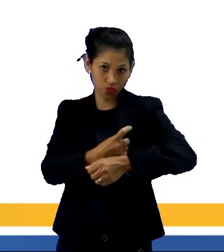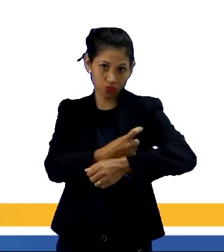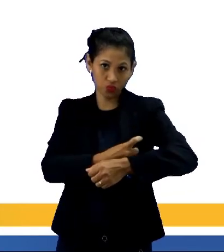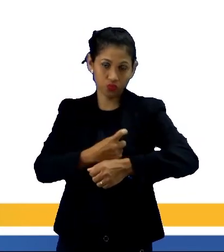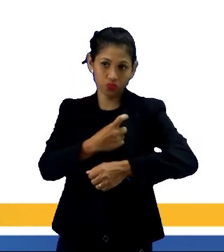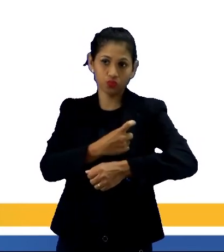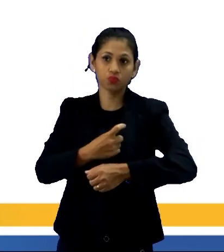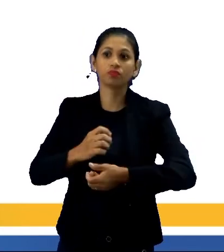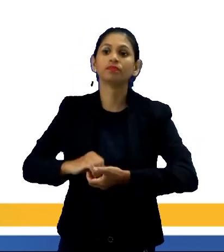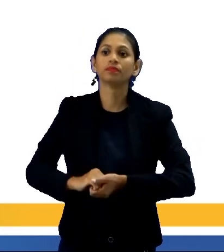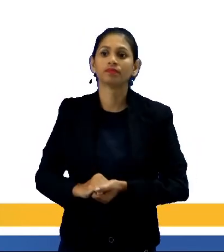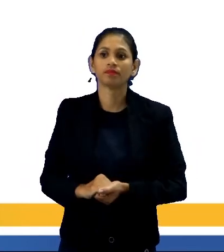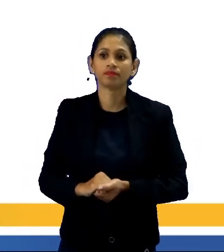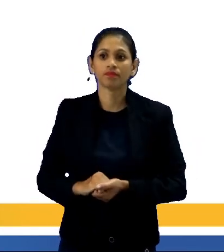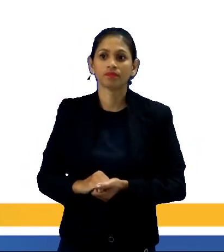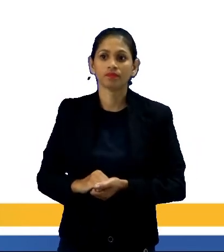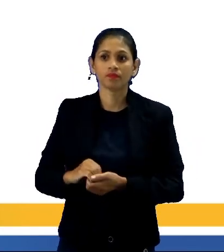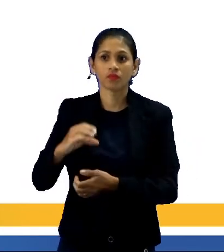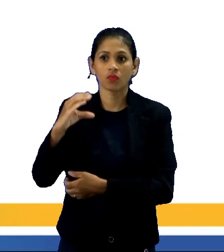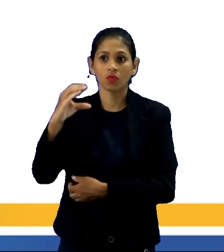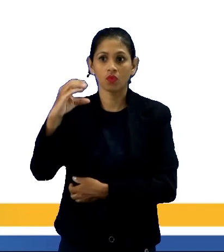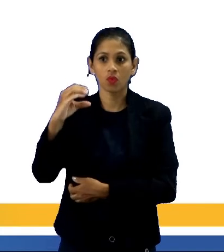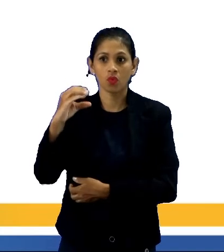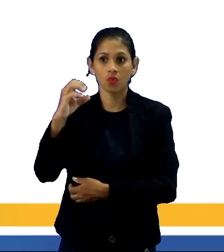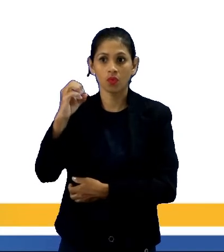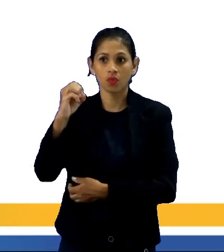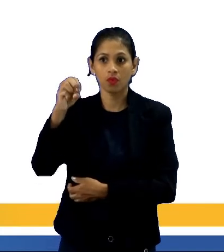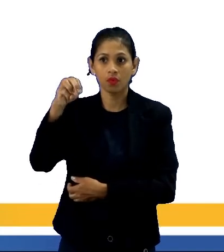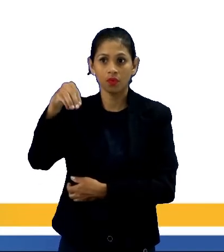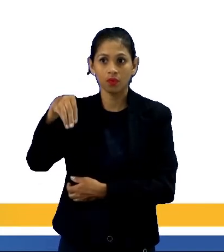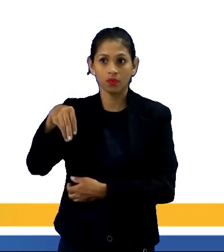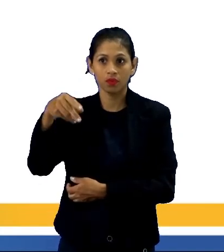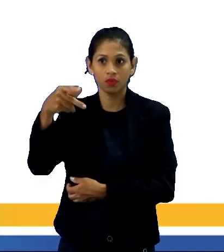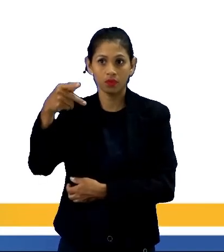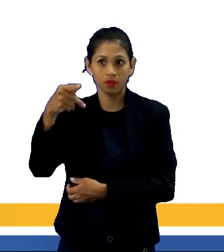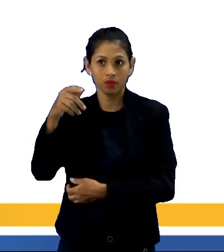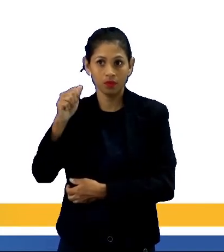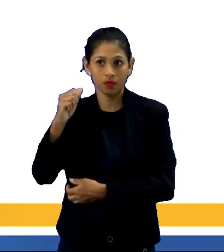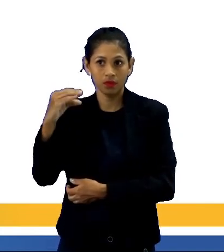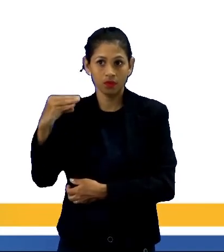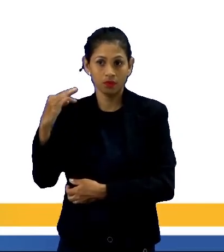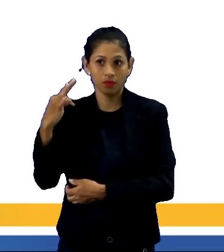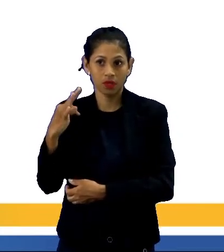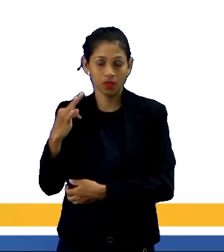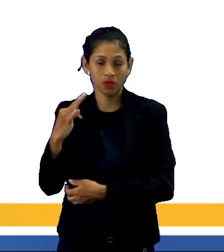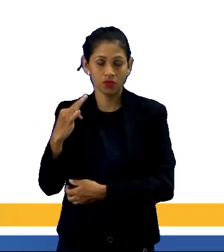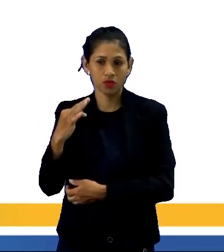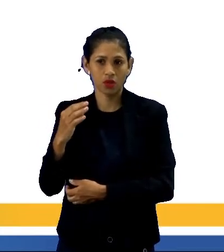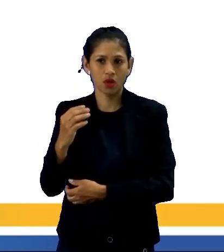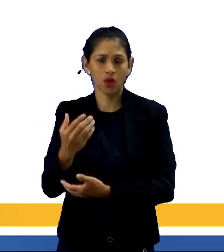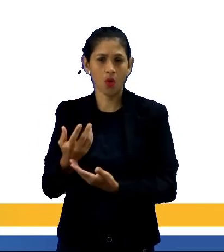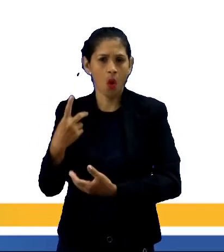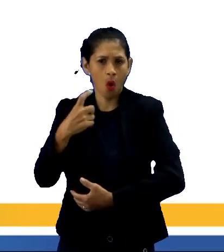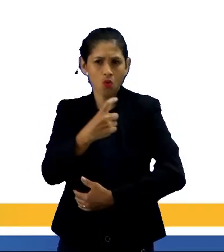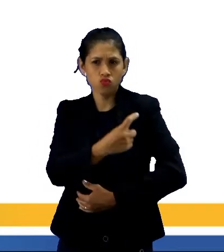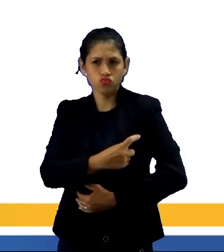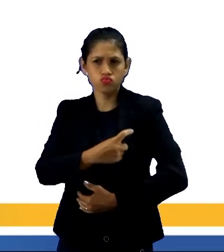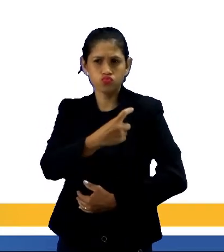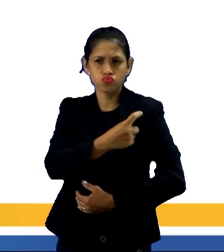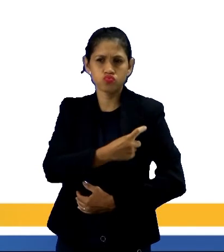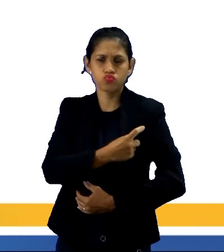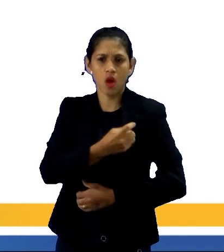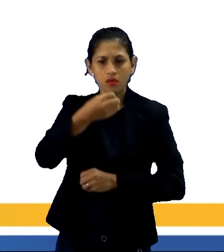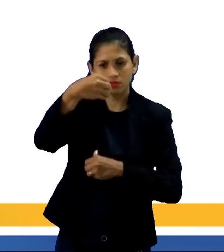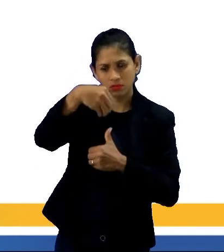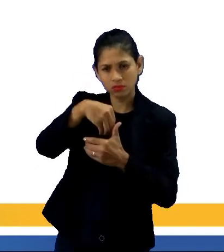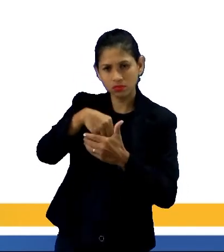desodorante de axila. Axe Compact, o aerosol que cabe no seu bolso. Olha só, gente, compact. O que é